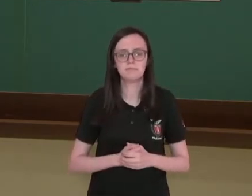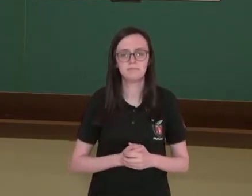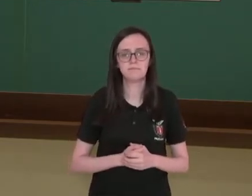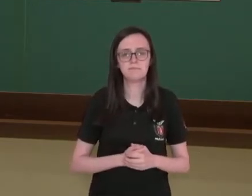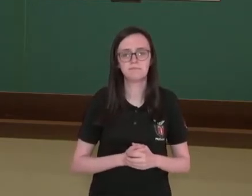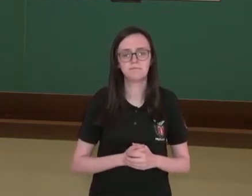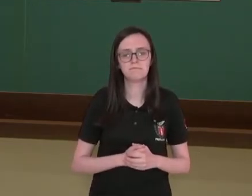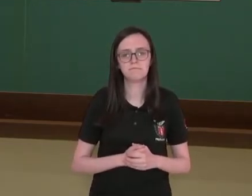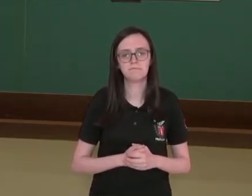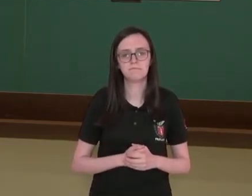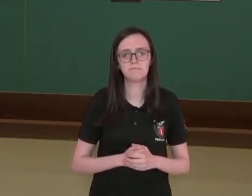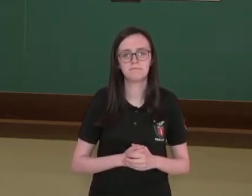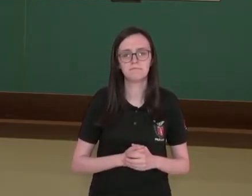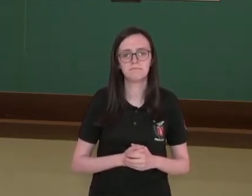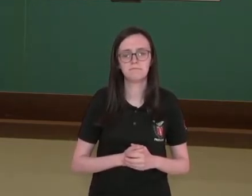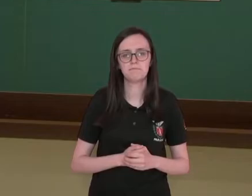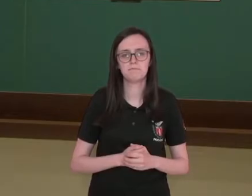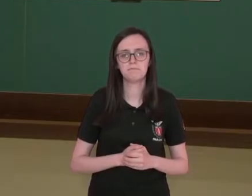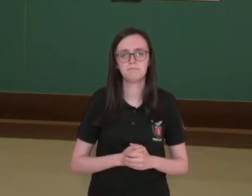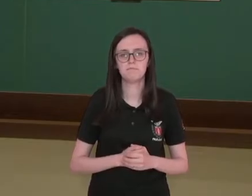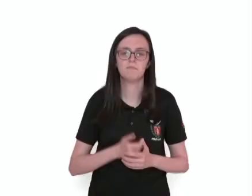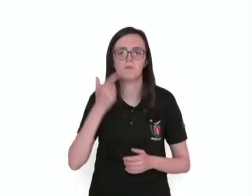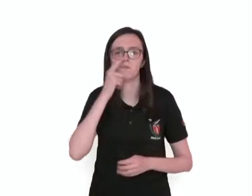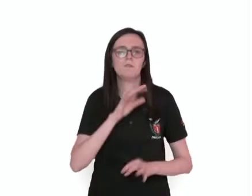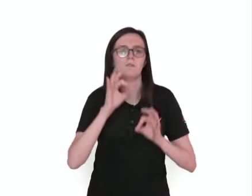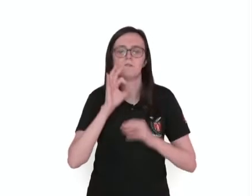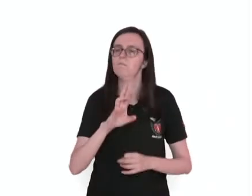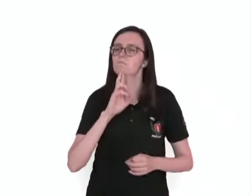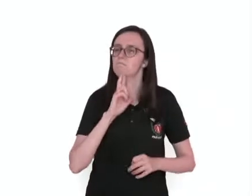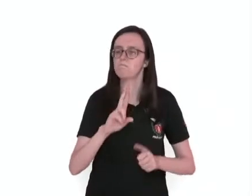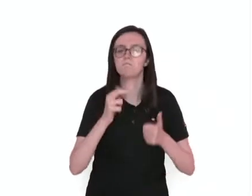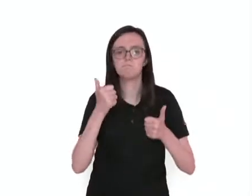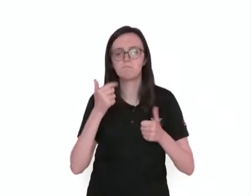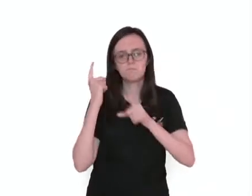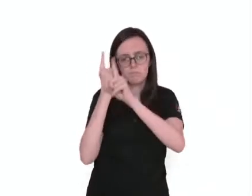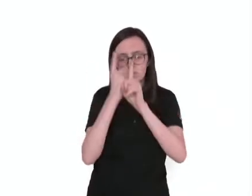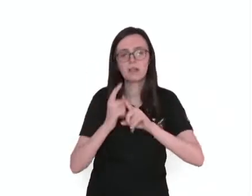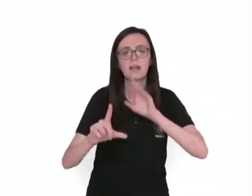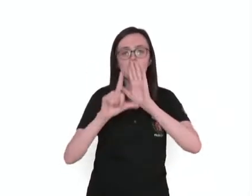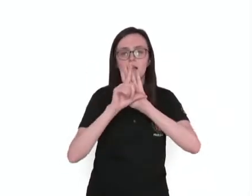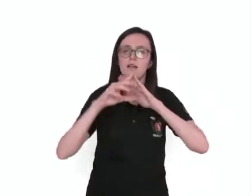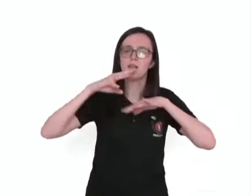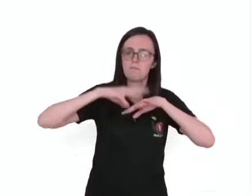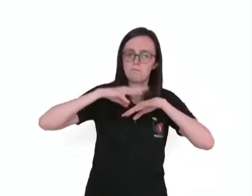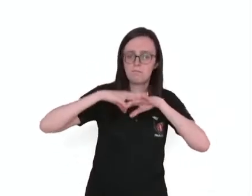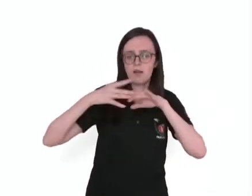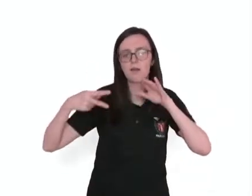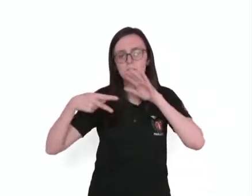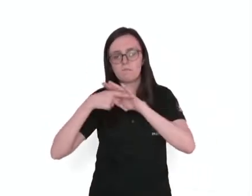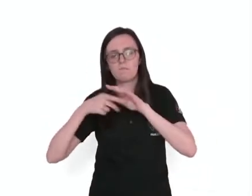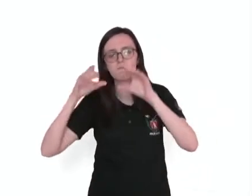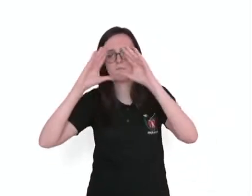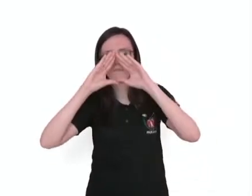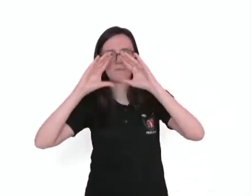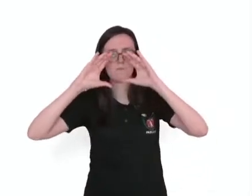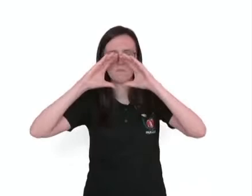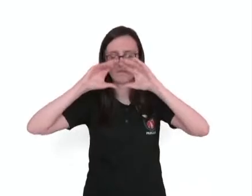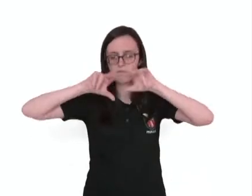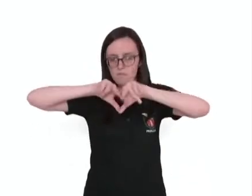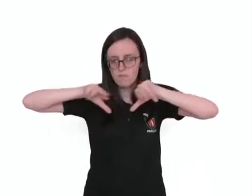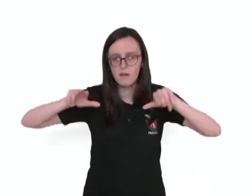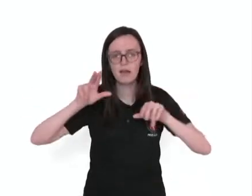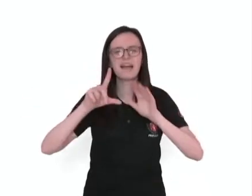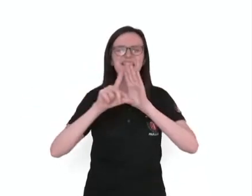ele resolveu aí partir para a descoberta, né, de leis matemáticas e geométricas envolvidas aí com o emprego